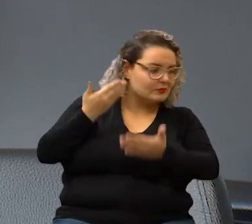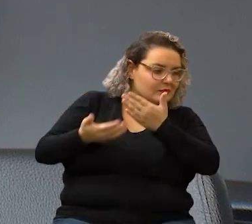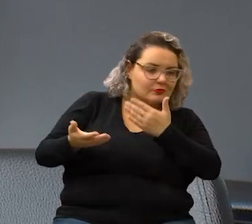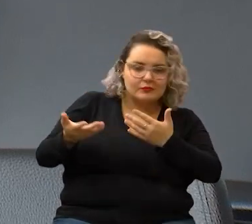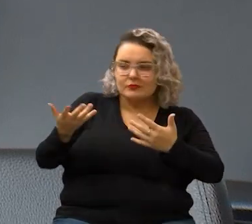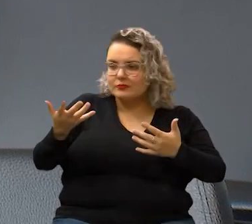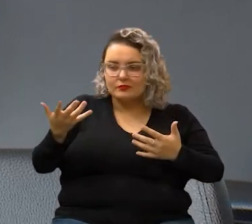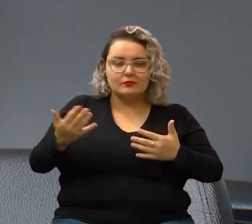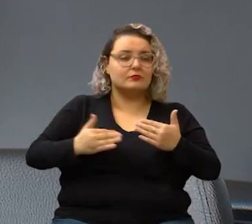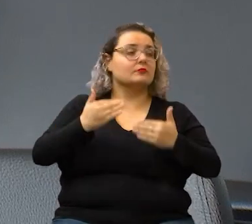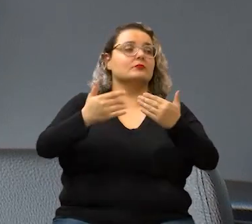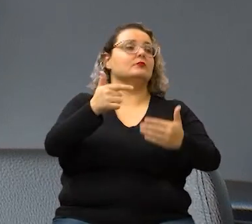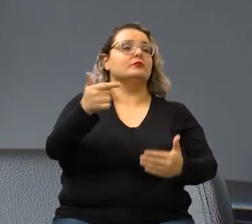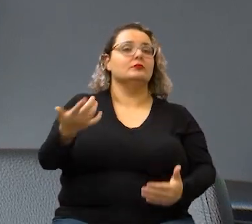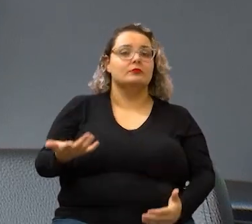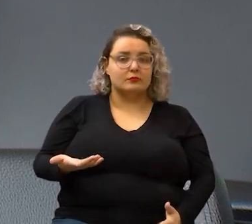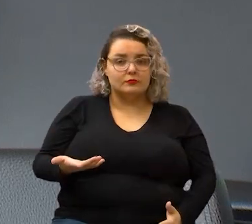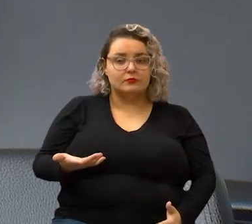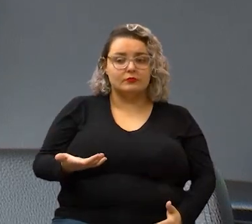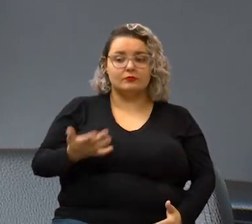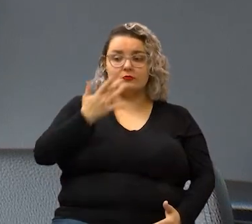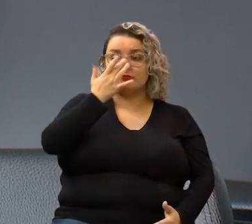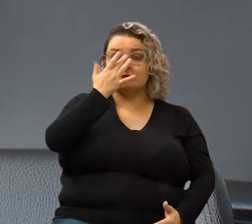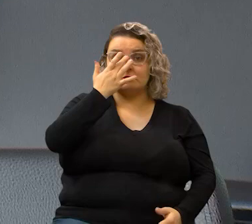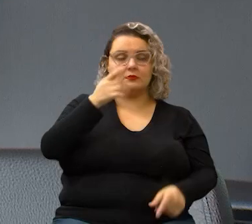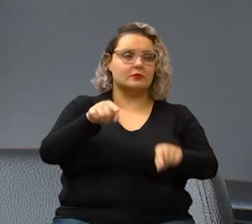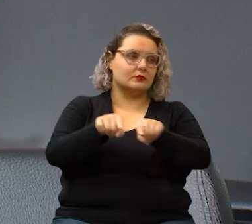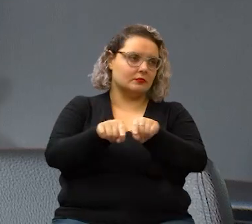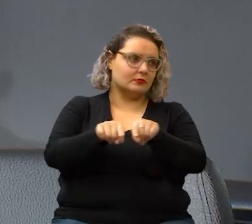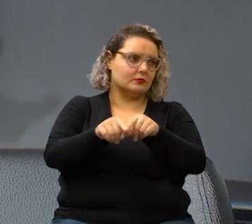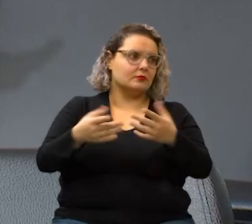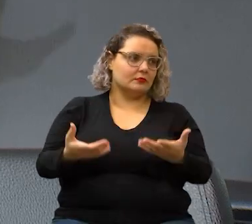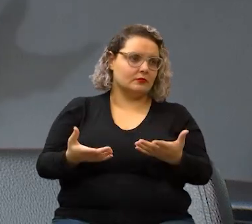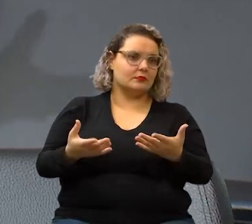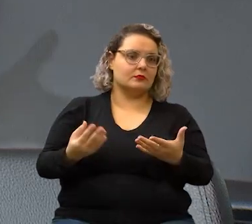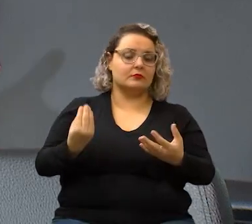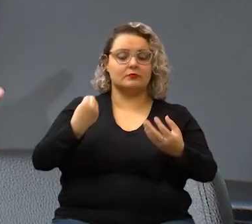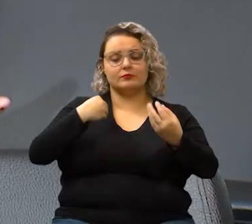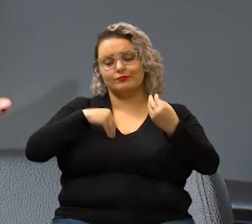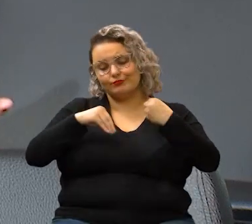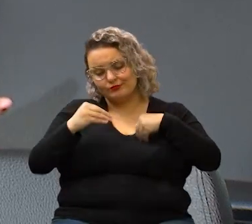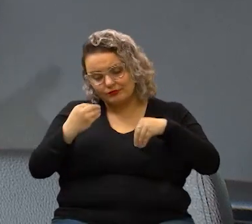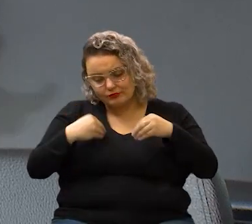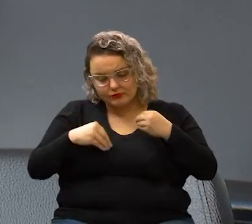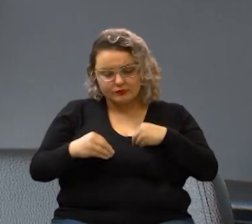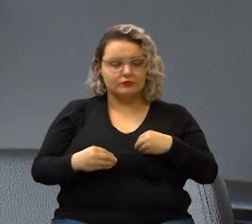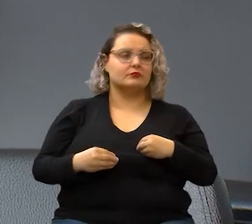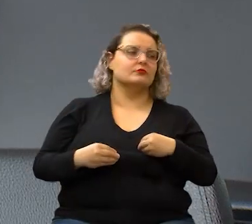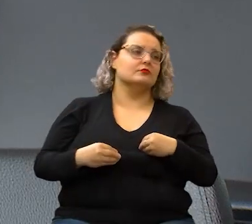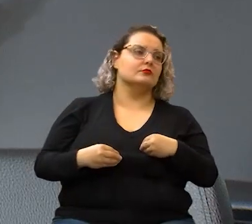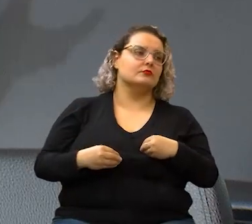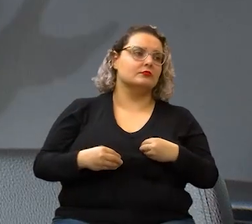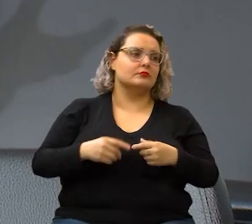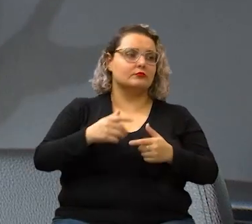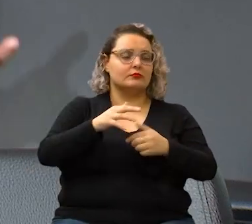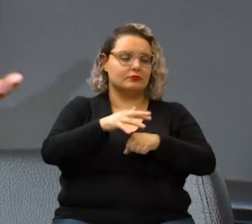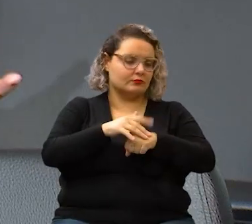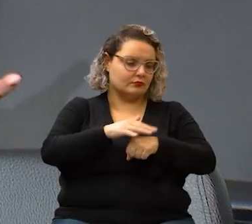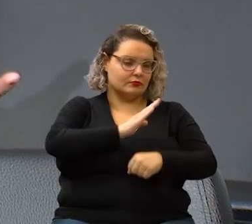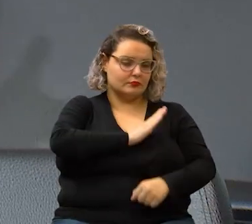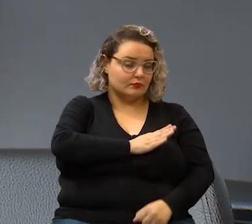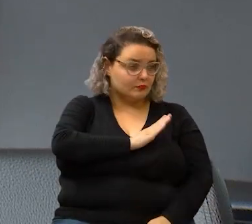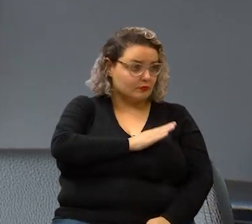você não tem aquela produção. E, inclusive, ele deixa depressivo,